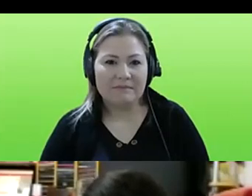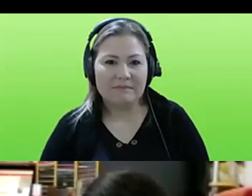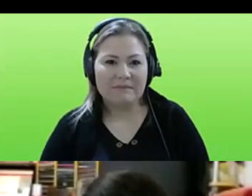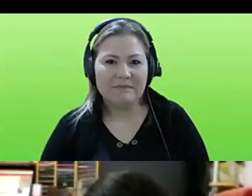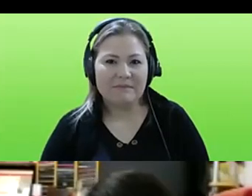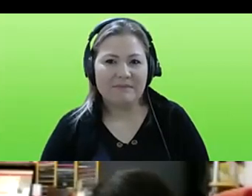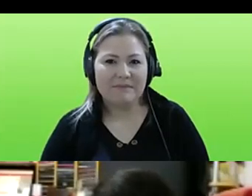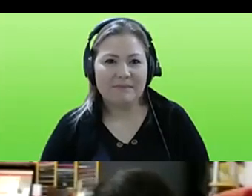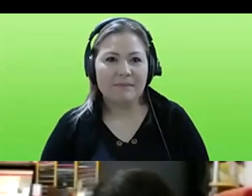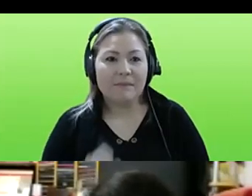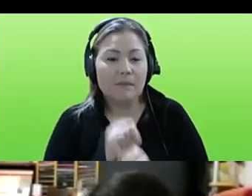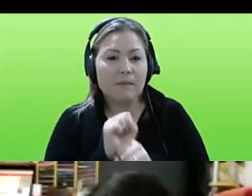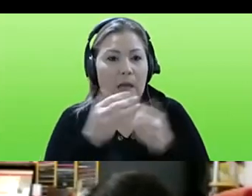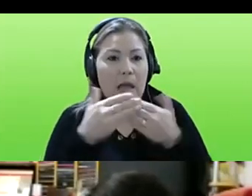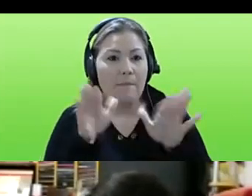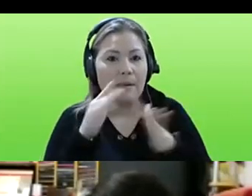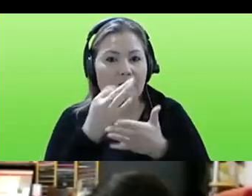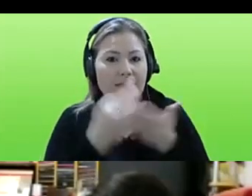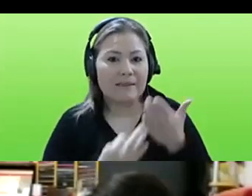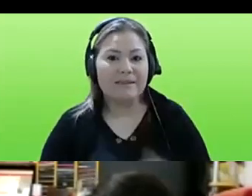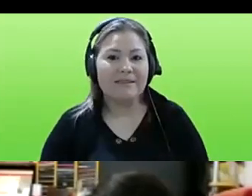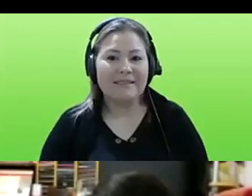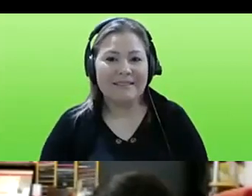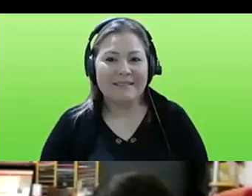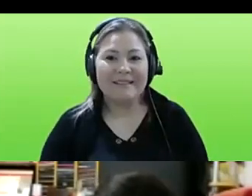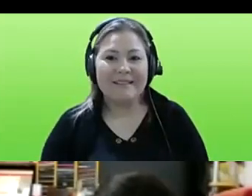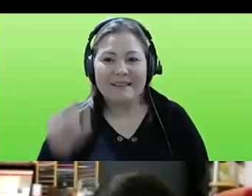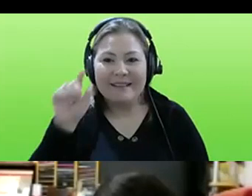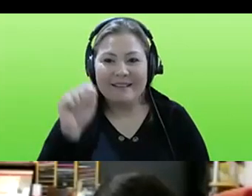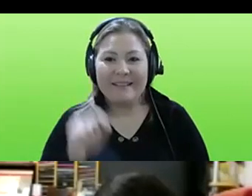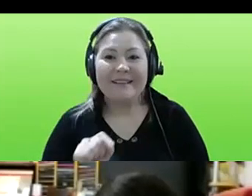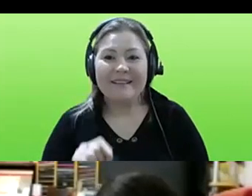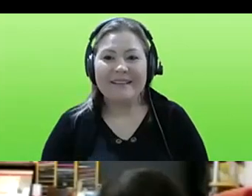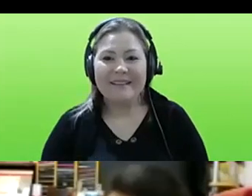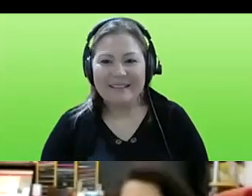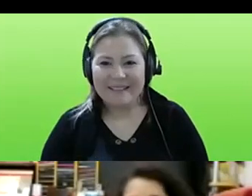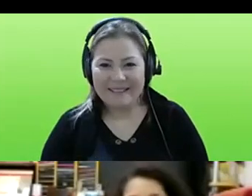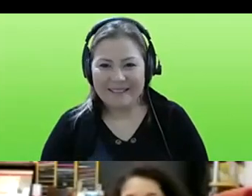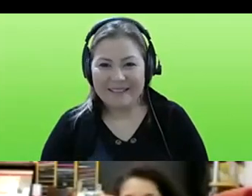Estou abrindo aqui o texto, mas a ideia aqui foi exatamente